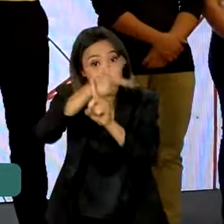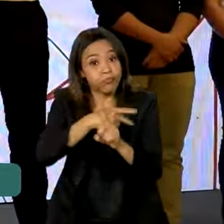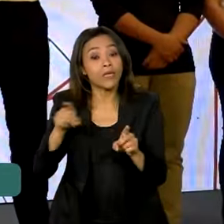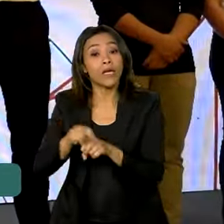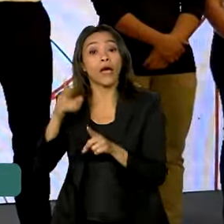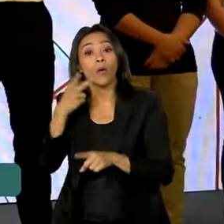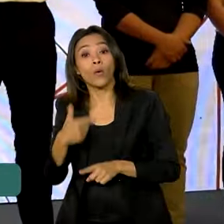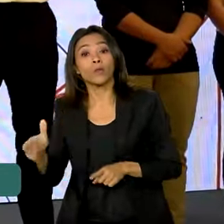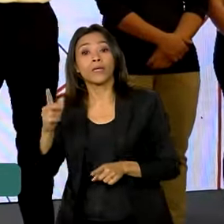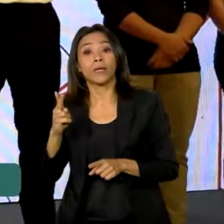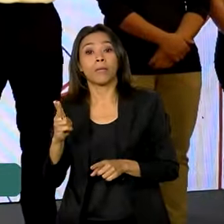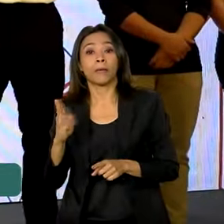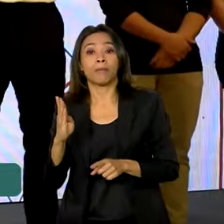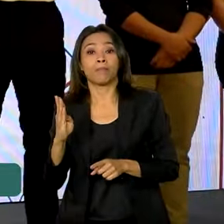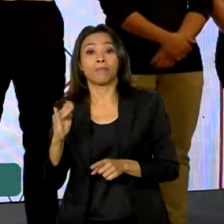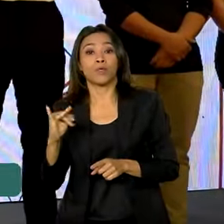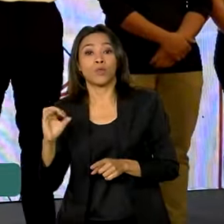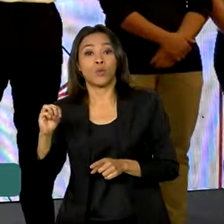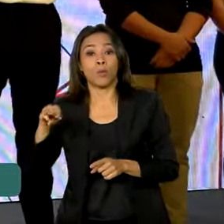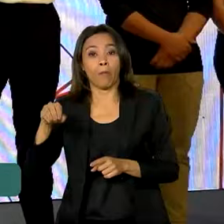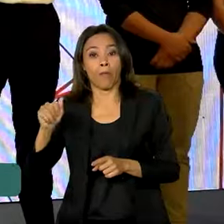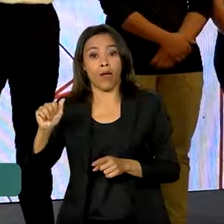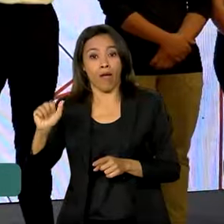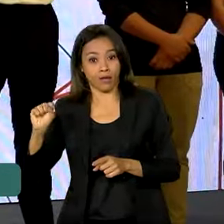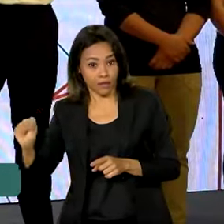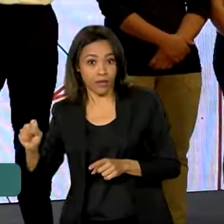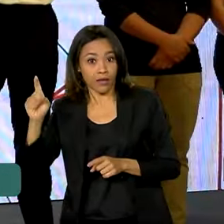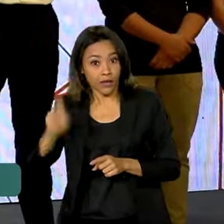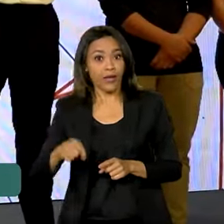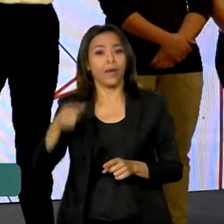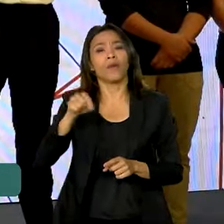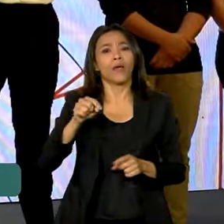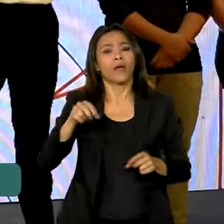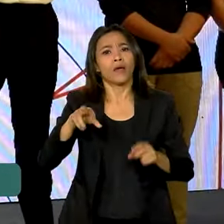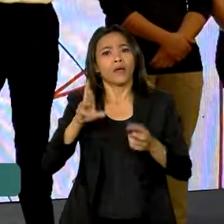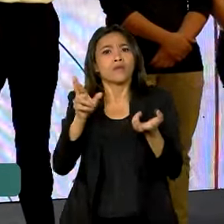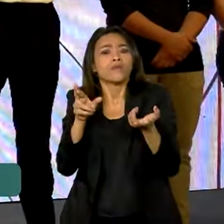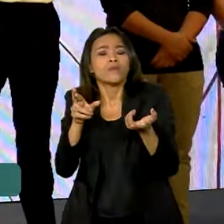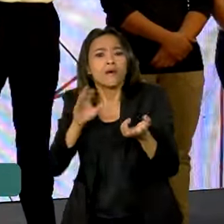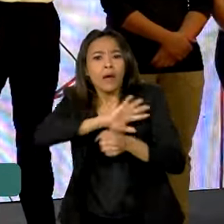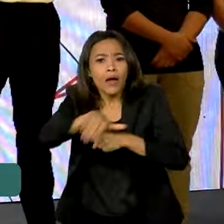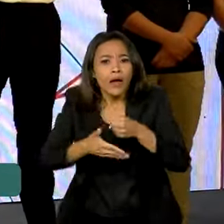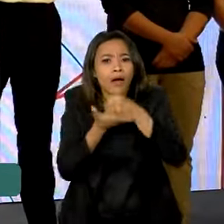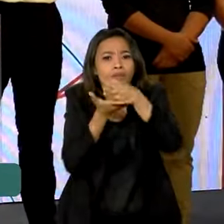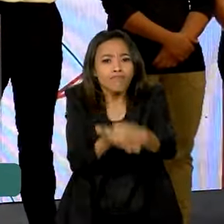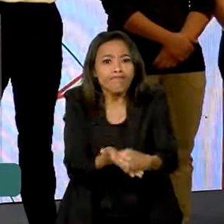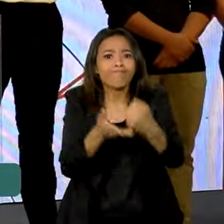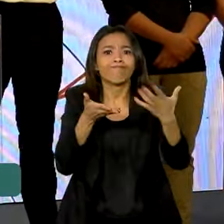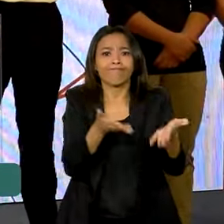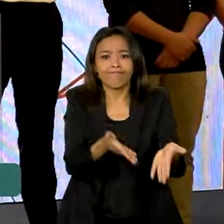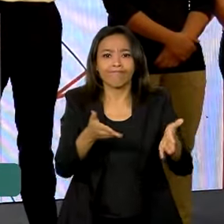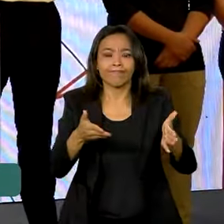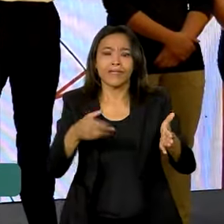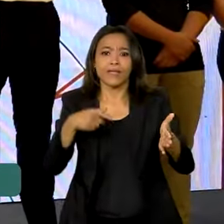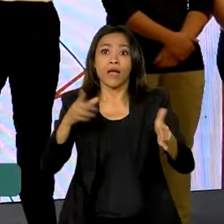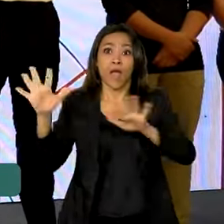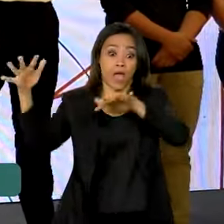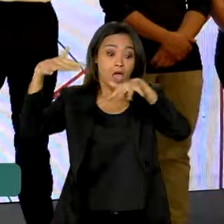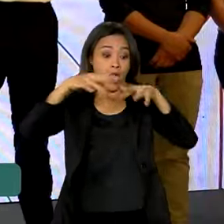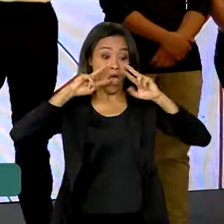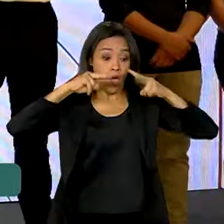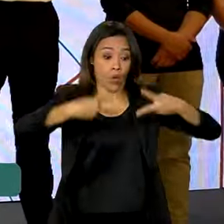mundo fora da nova economia, que é a economia verde. Não tem ninguém no mundo que não